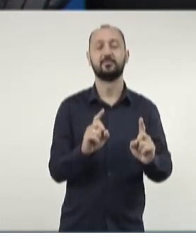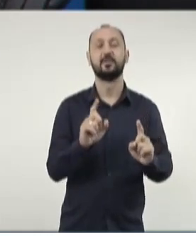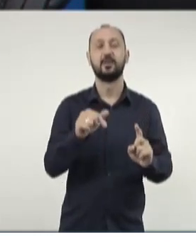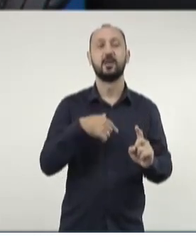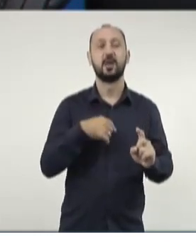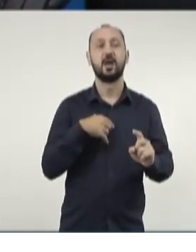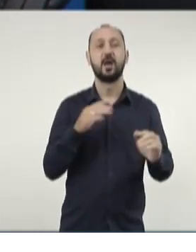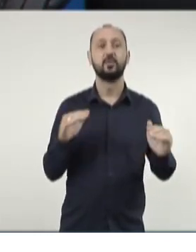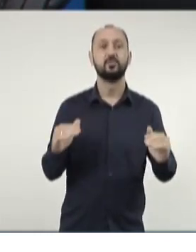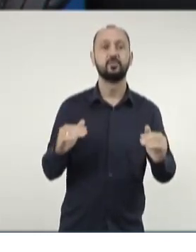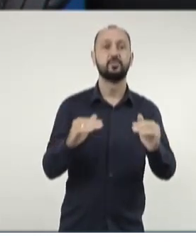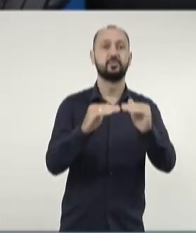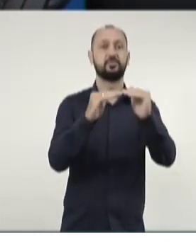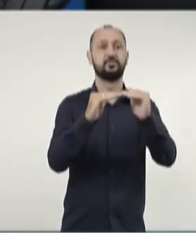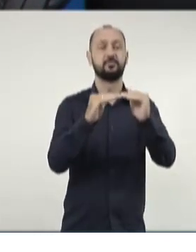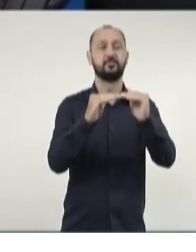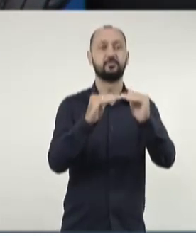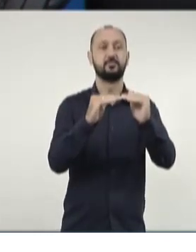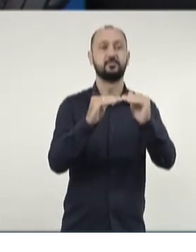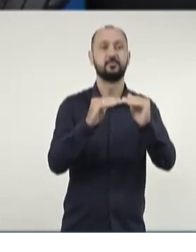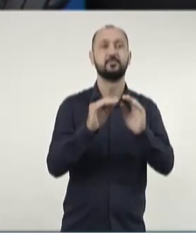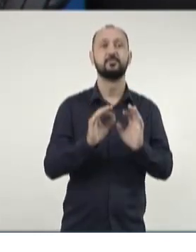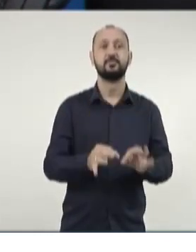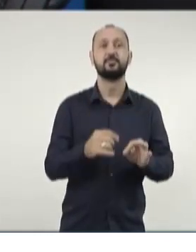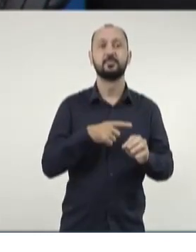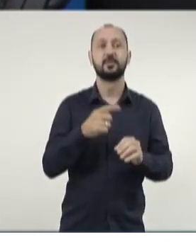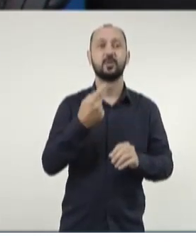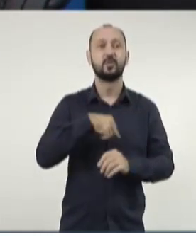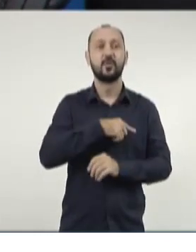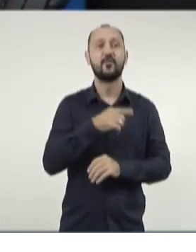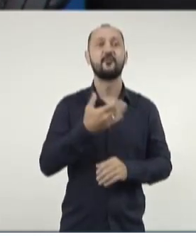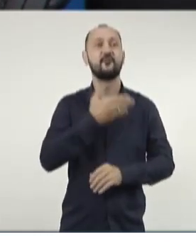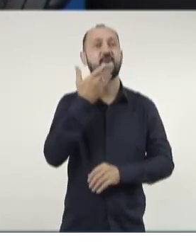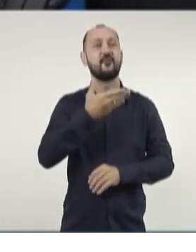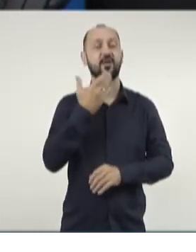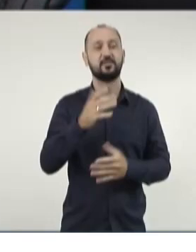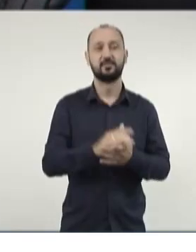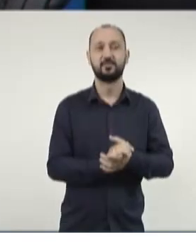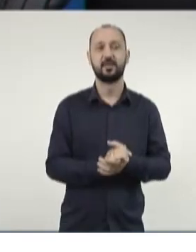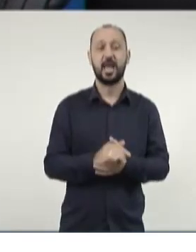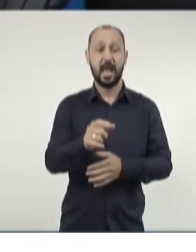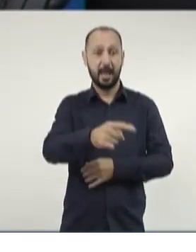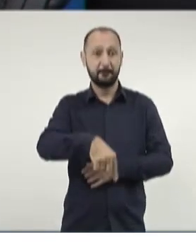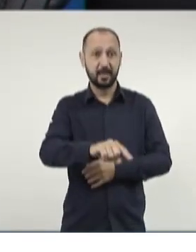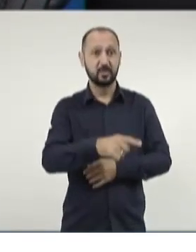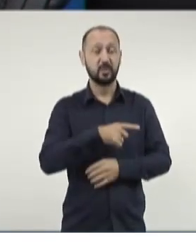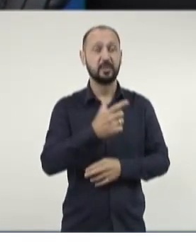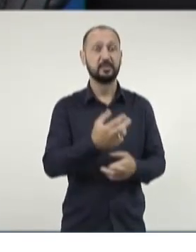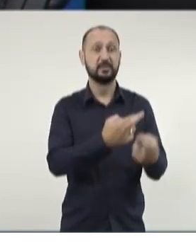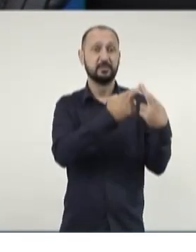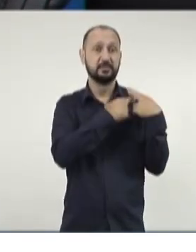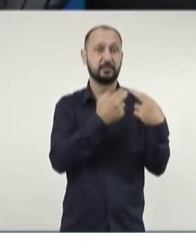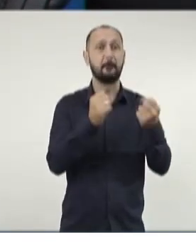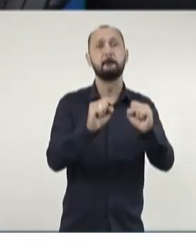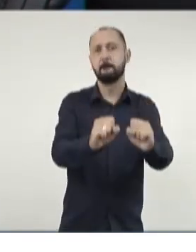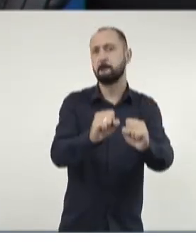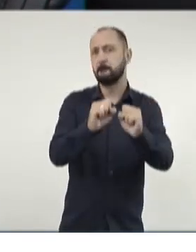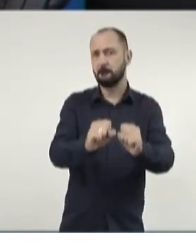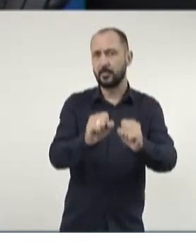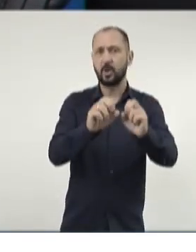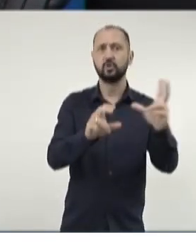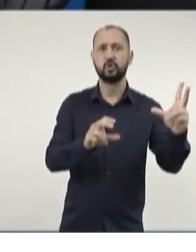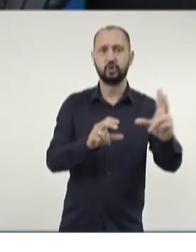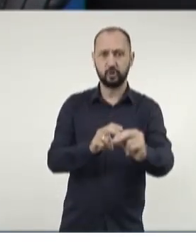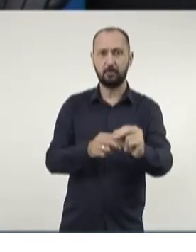de conciliação. Tá certo? Nós somos facilitadores. O paciente tem a prerrogativa para a recusa de